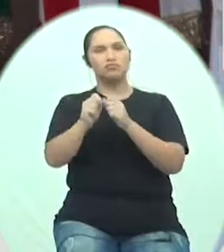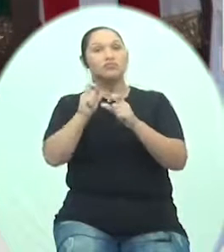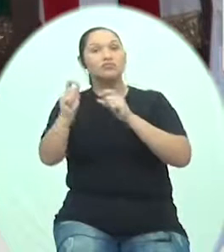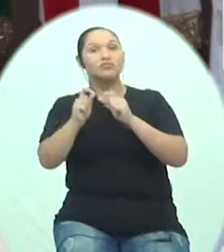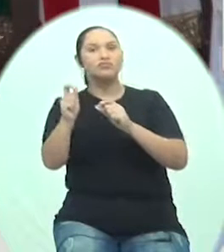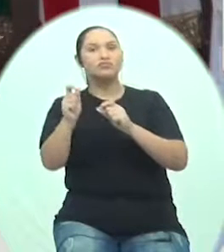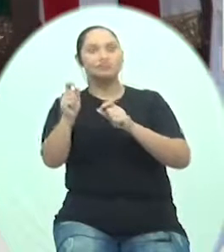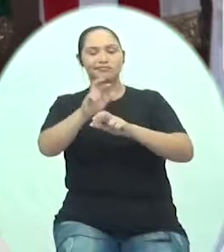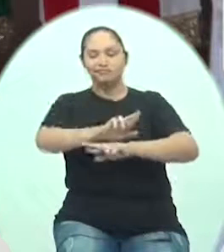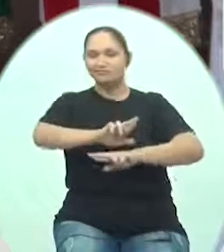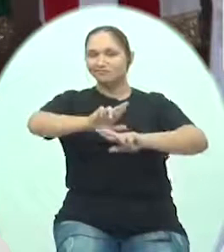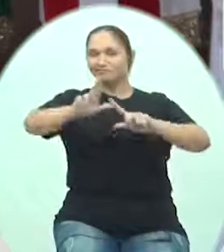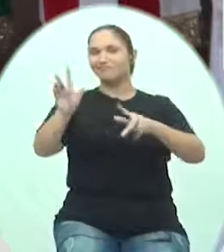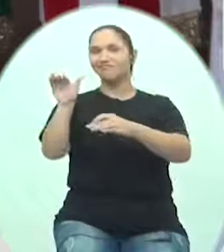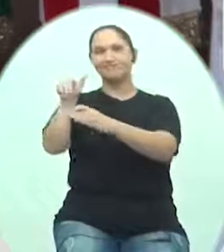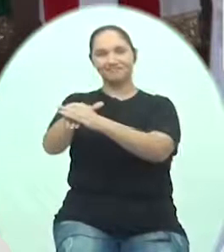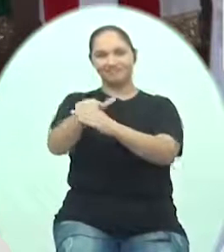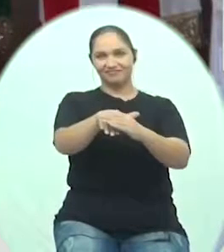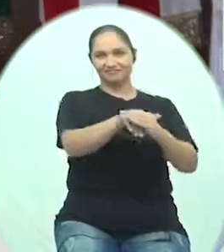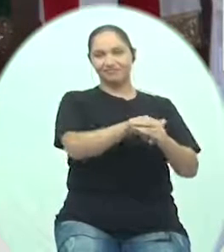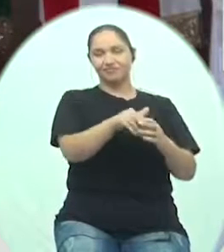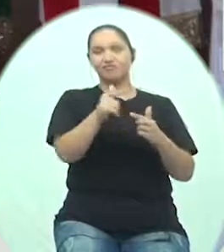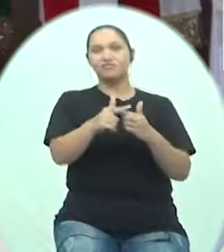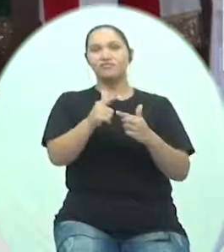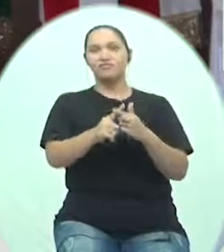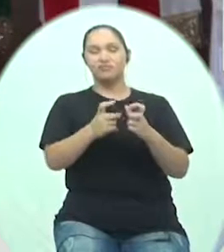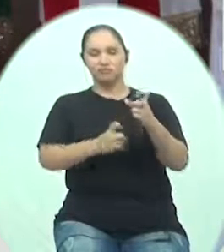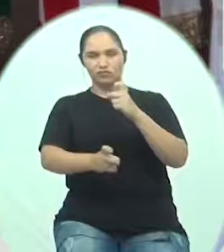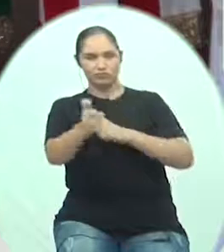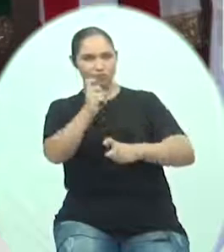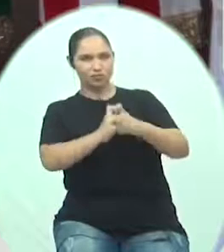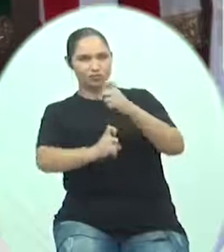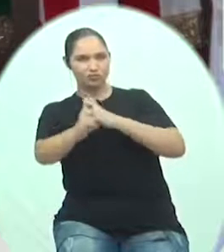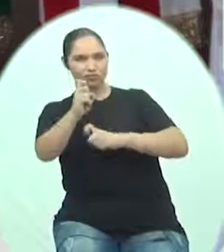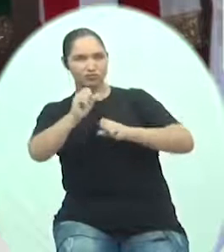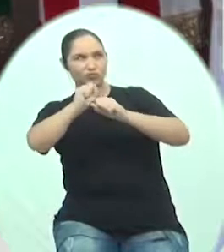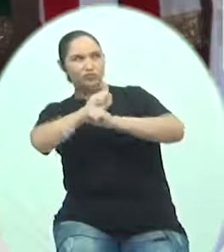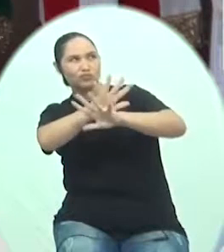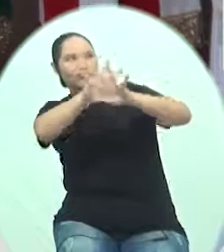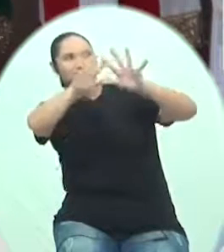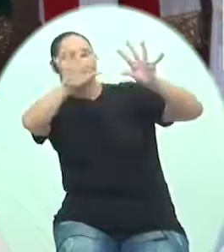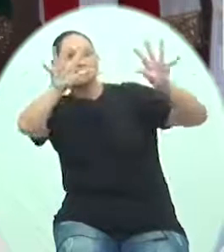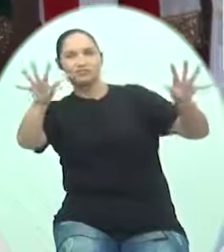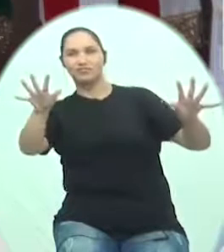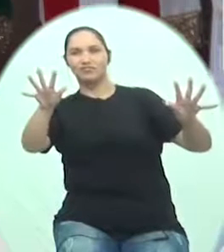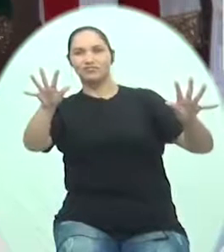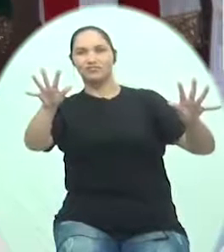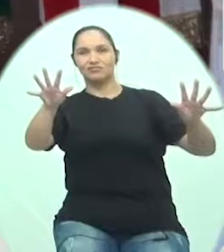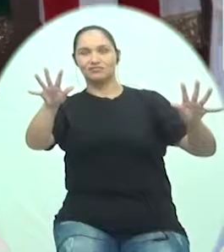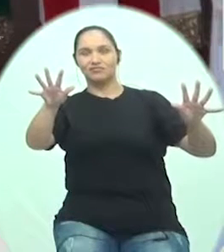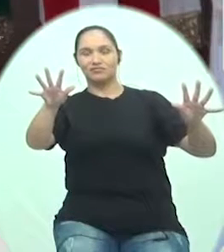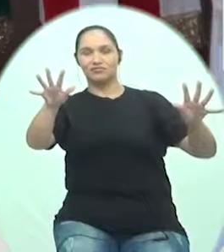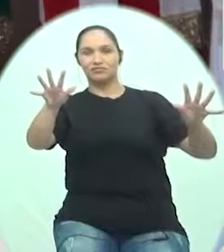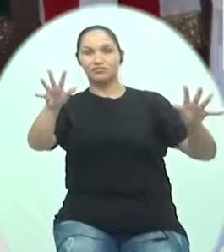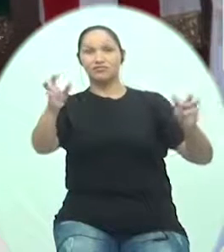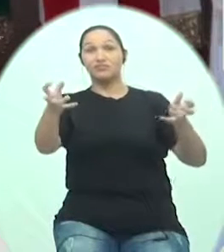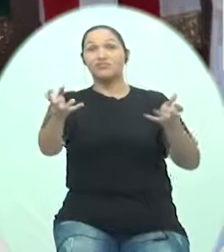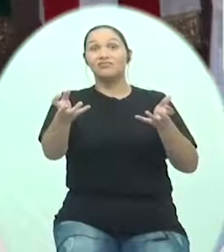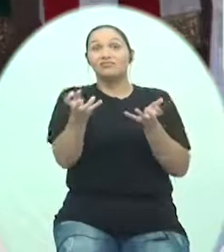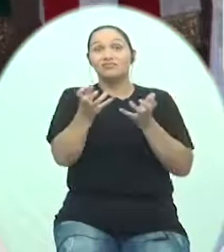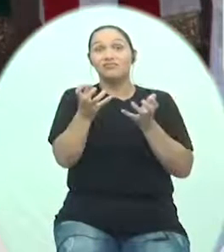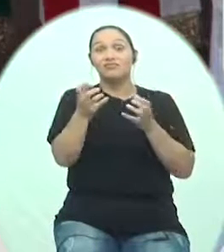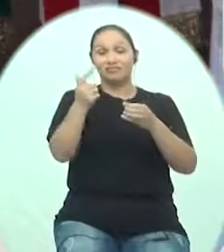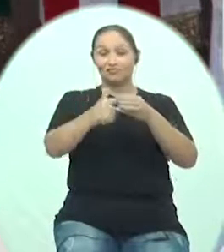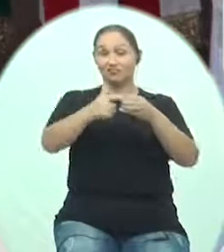cooperativa porque lá tem uma gestão com transparência quer que a cidade cresça temos agora um